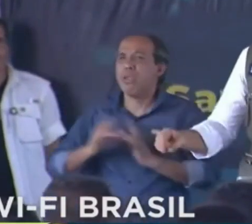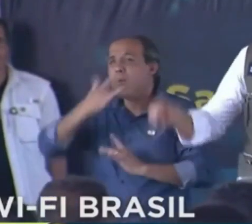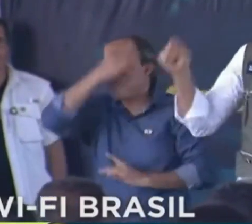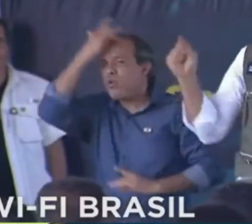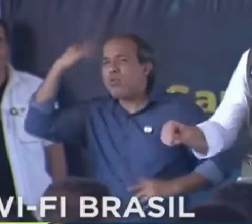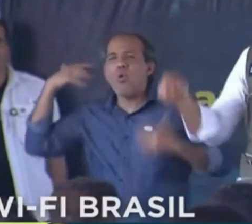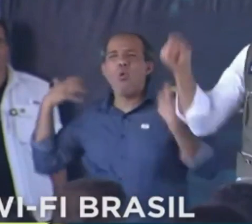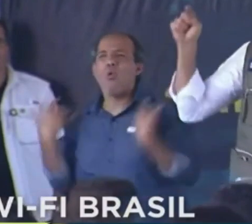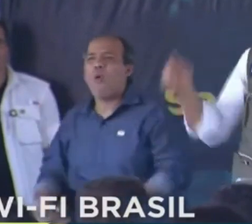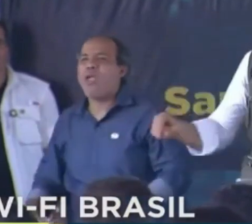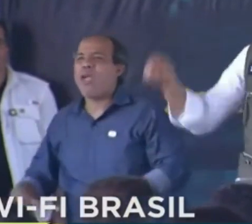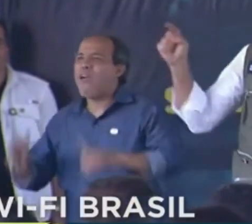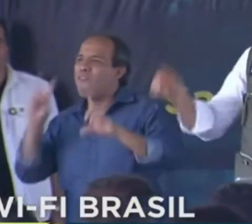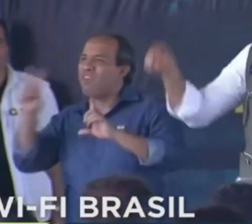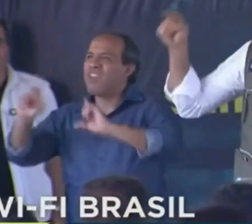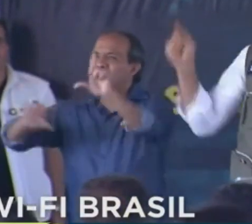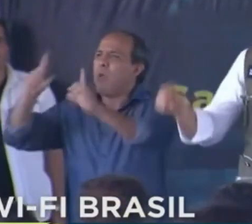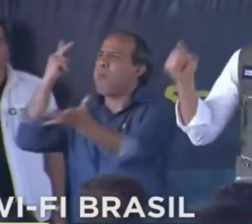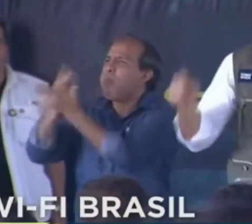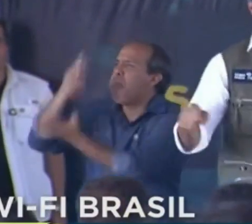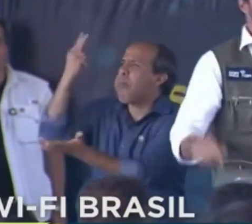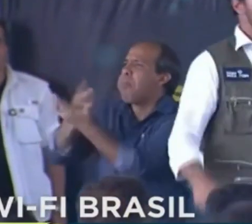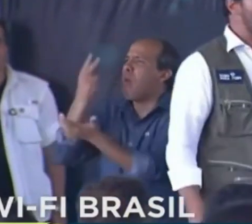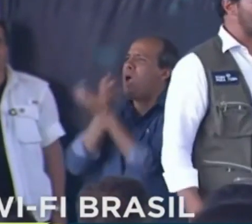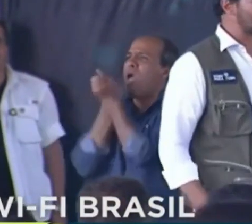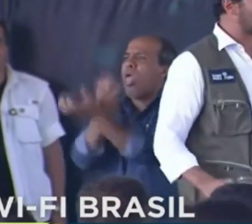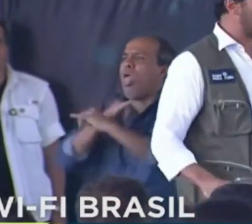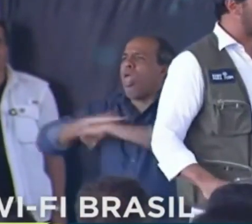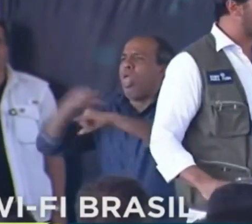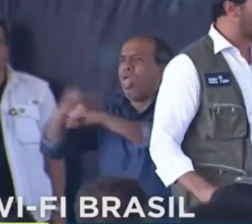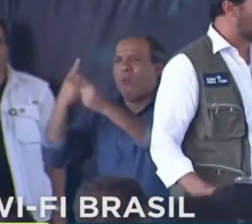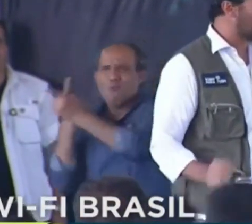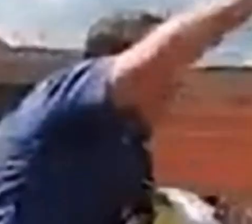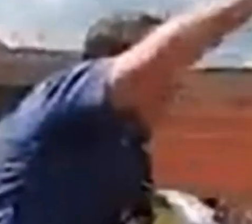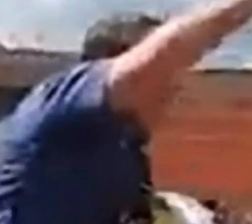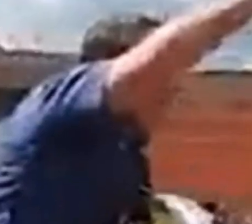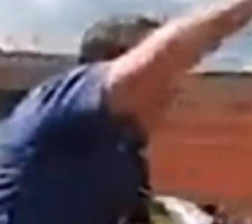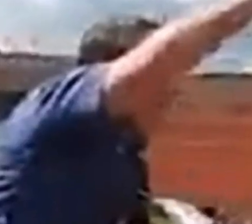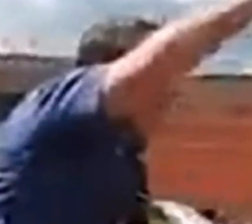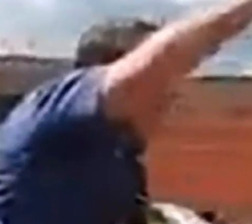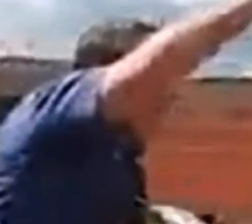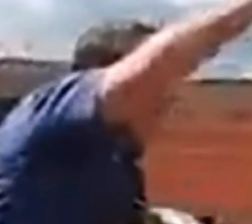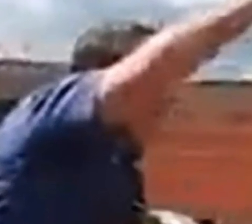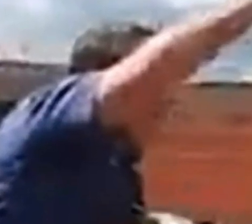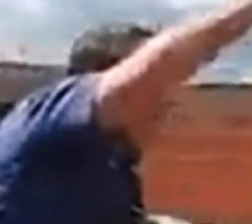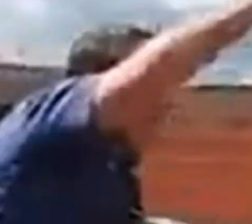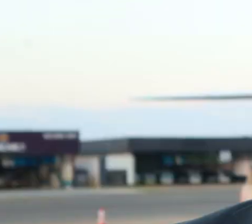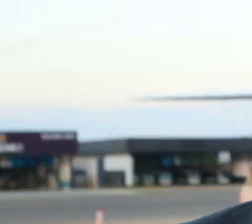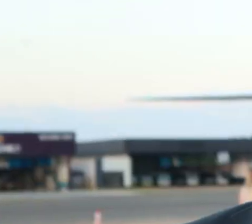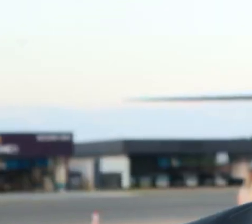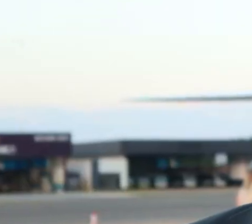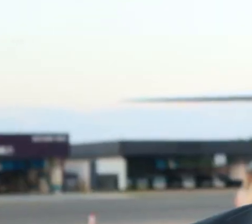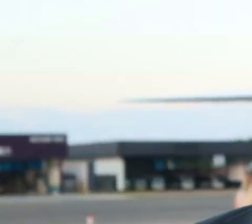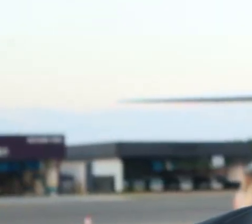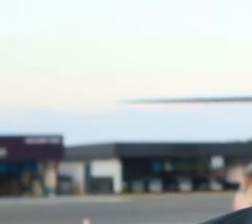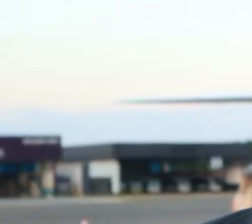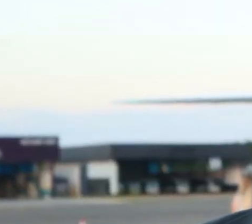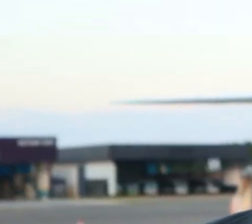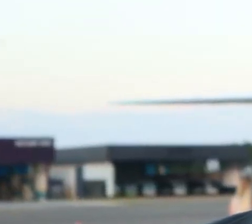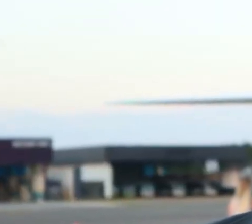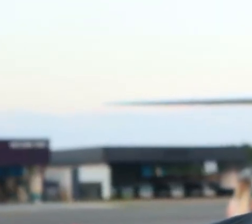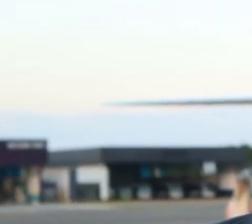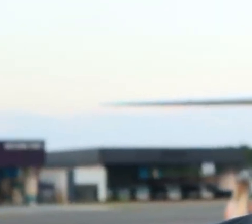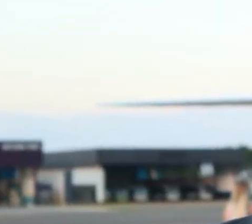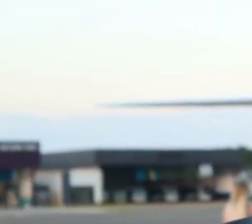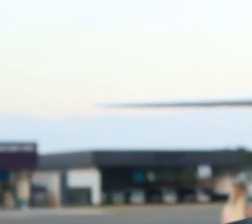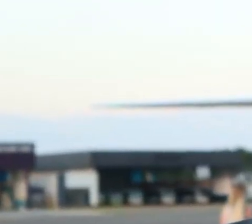assiste às mesmas notícias todos os dias contra o presidente da República. Ao ser anunciado, o ministro Tarcísio Gomes de